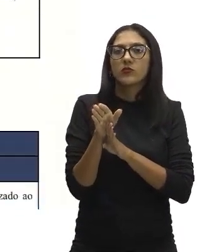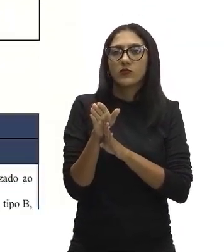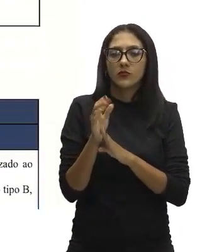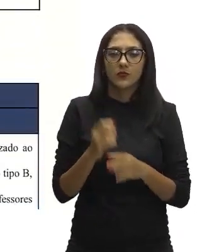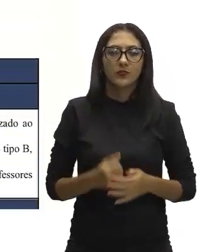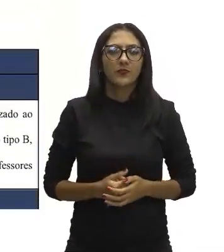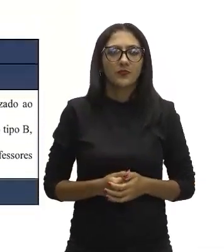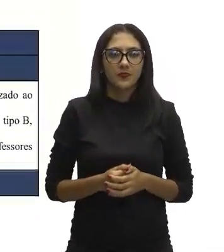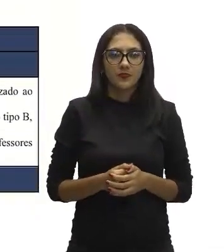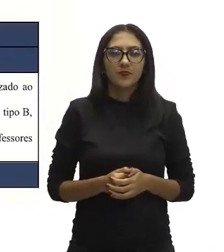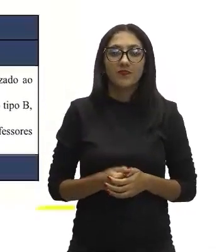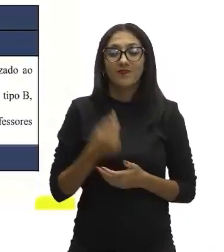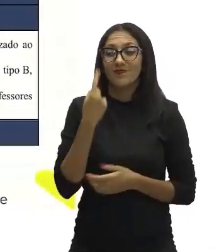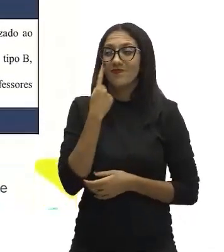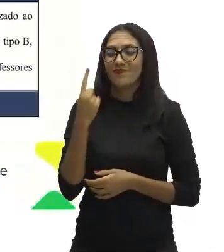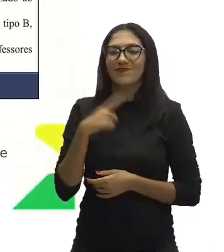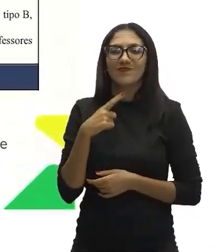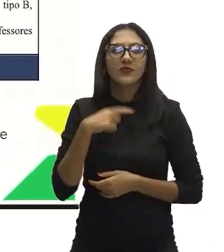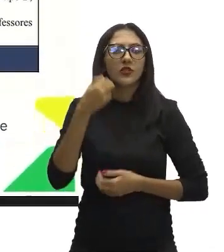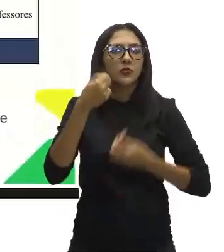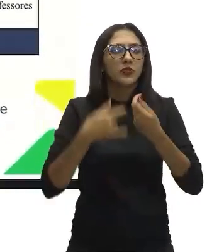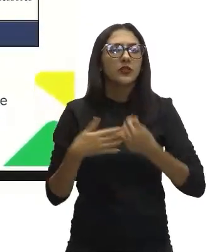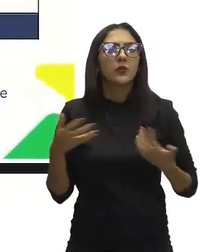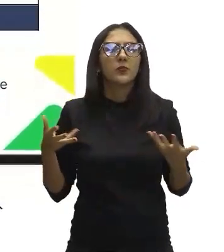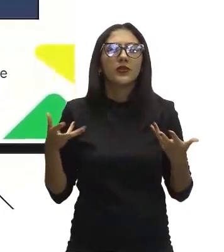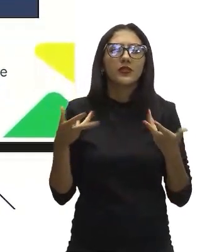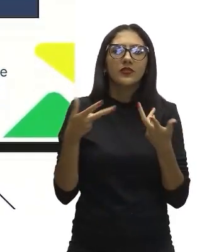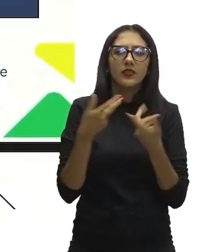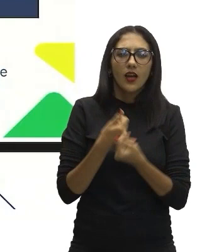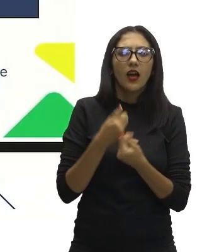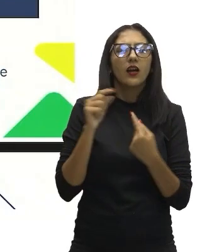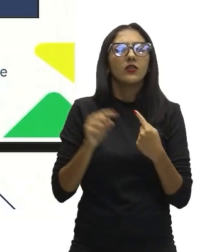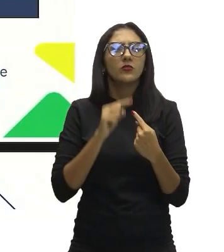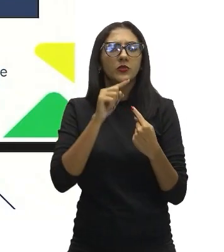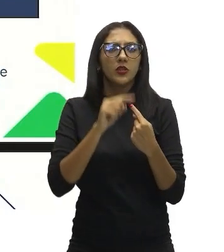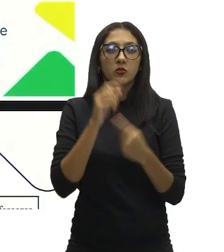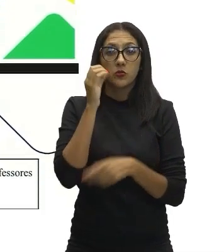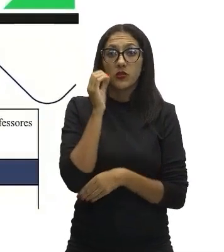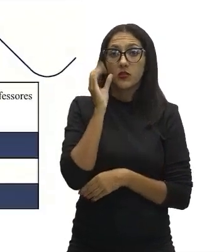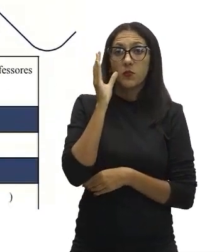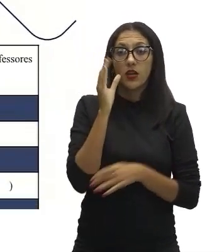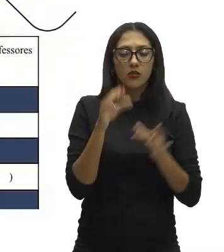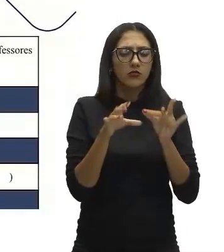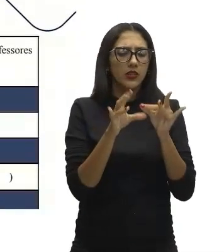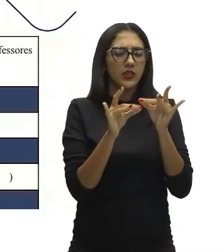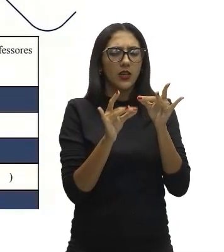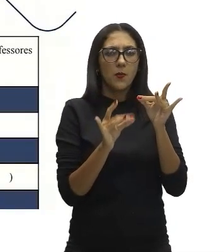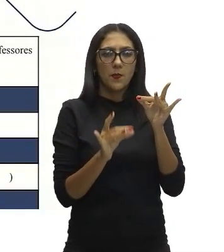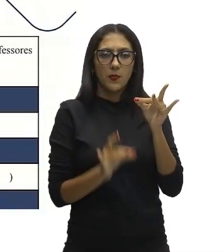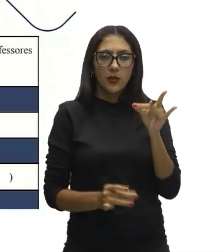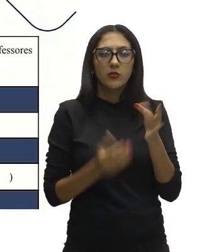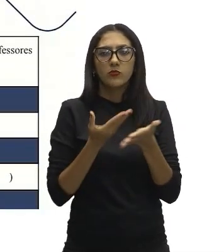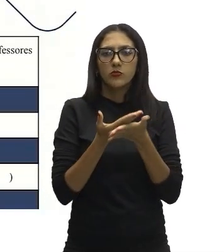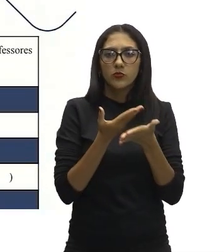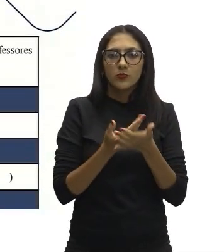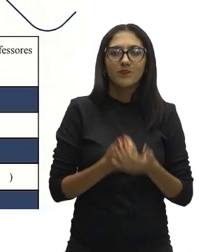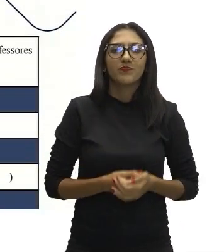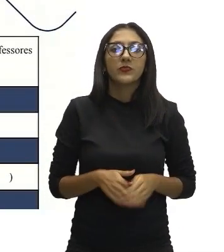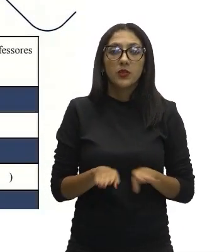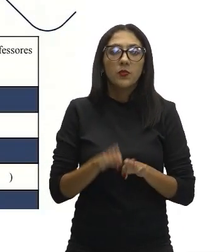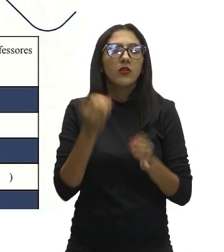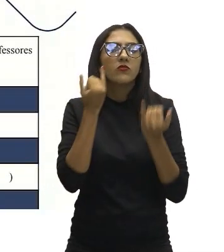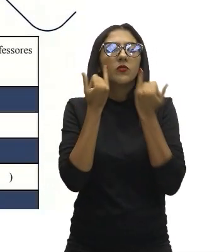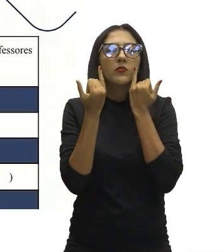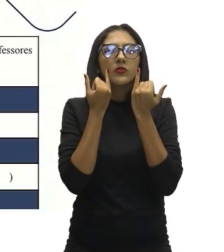aqui, como eu já falei, o cabeçalho com as habilidades, com o objeto do conhecimento, o detalhamento do objeto. A gente tem aqui as informações de